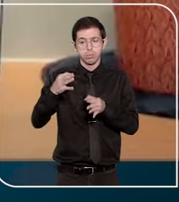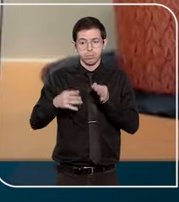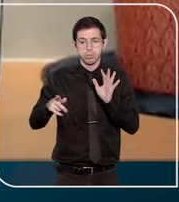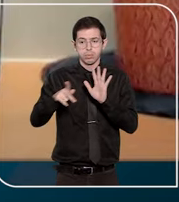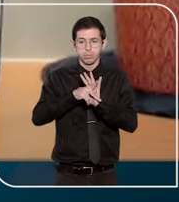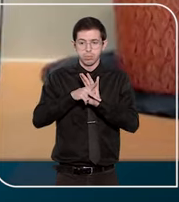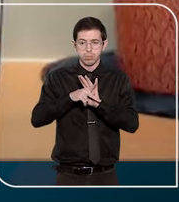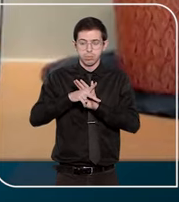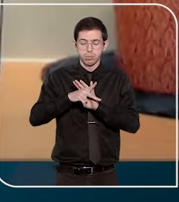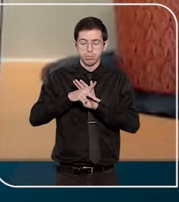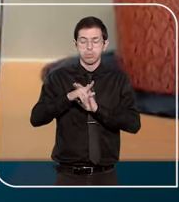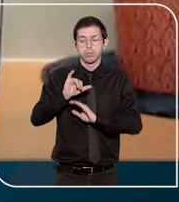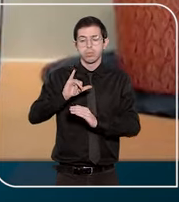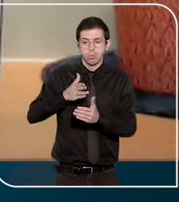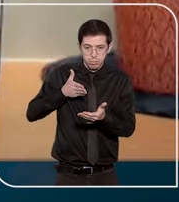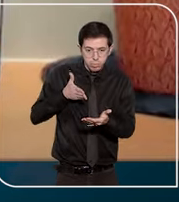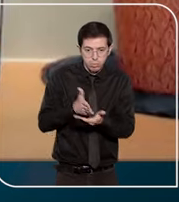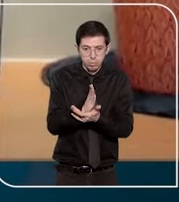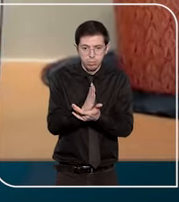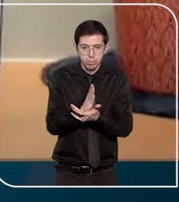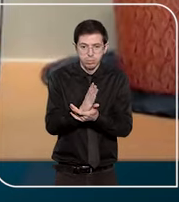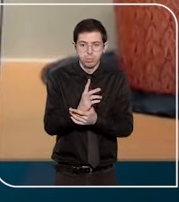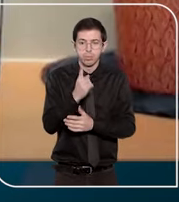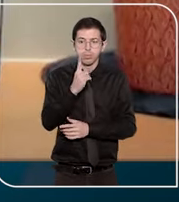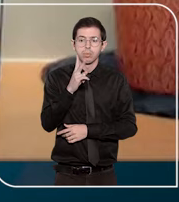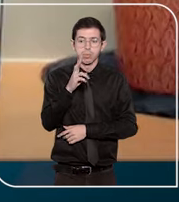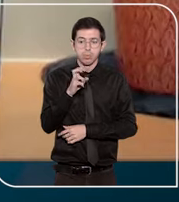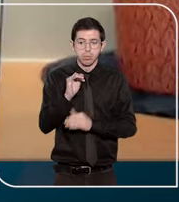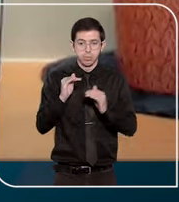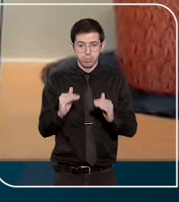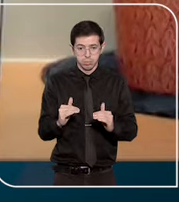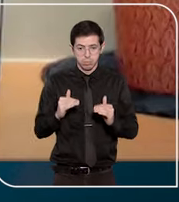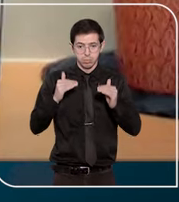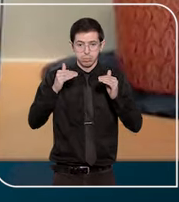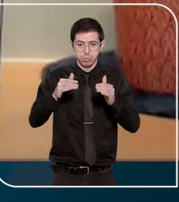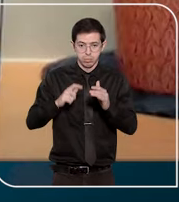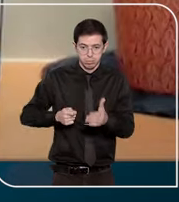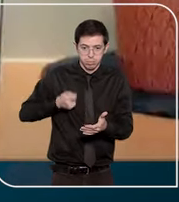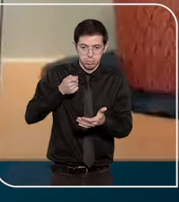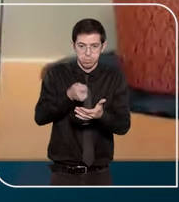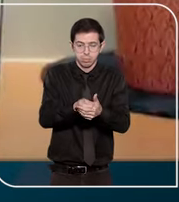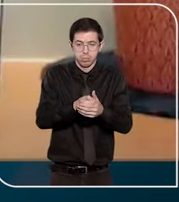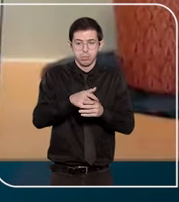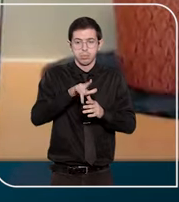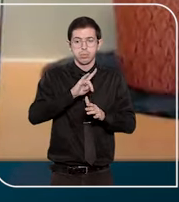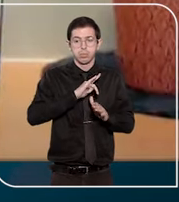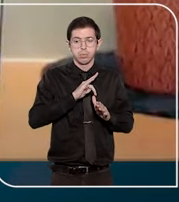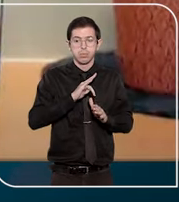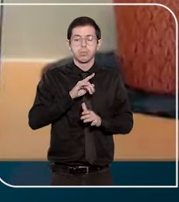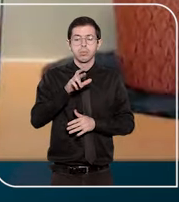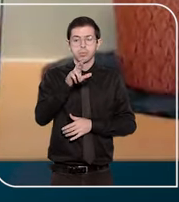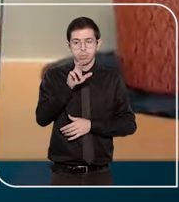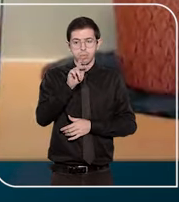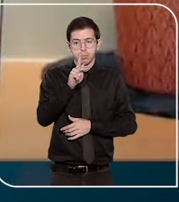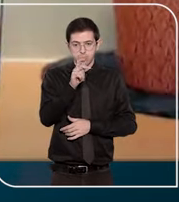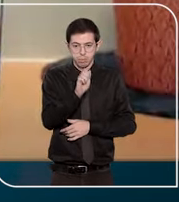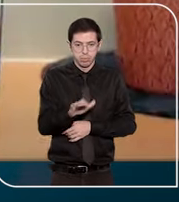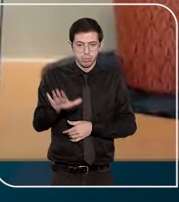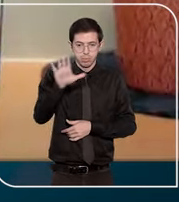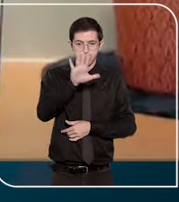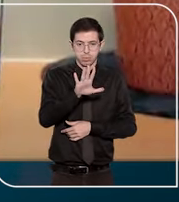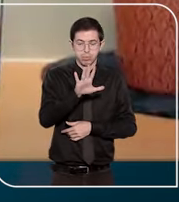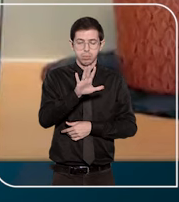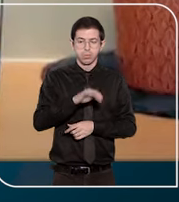de admissibilidade. Uma vez superada a aplicação do rito da repercussão geral, do filtro da repercussão